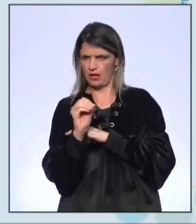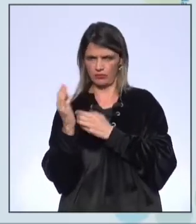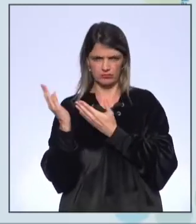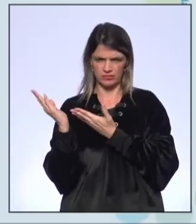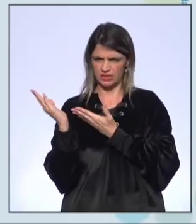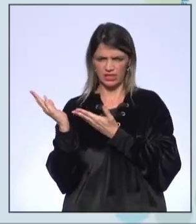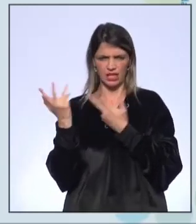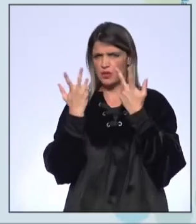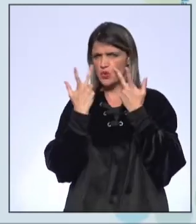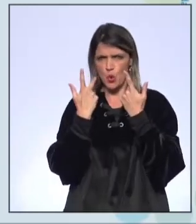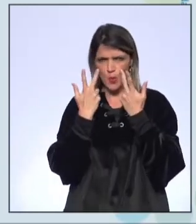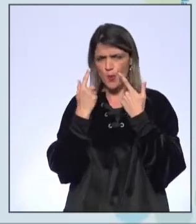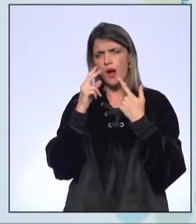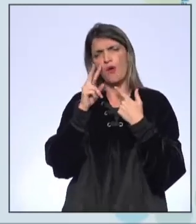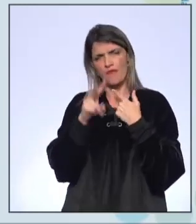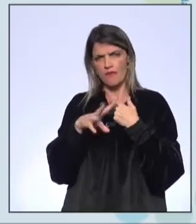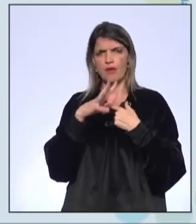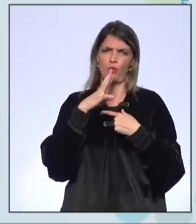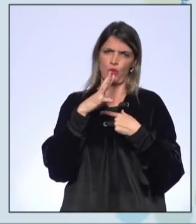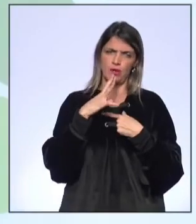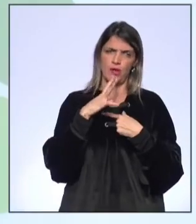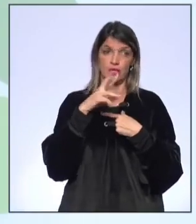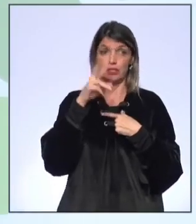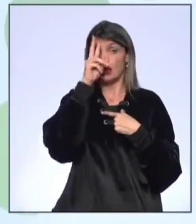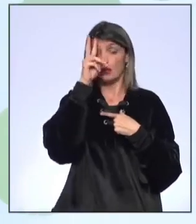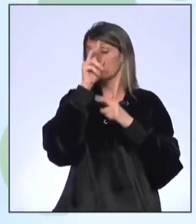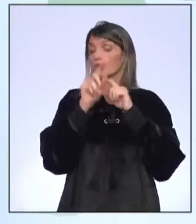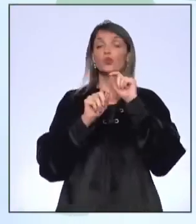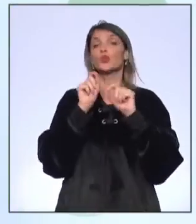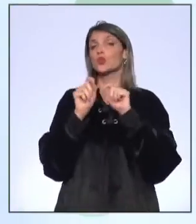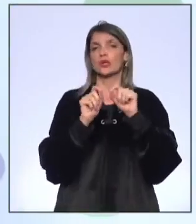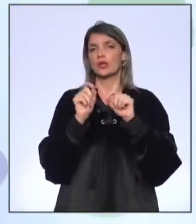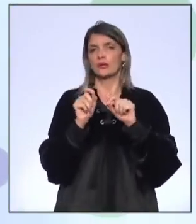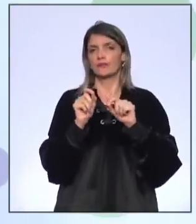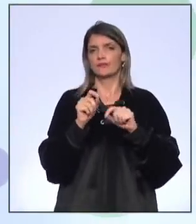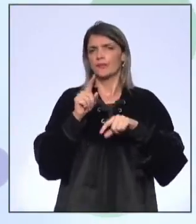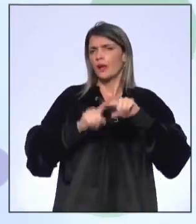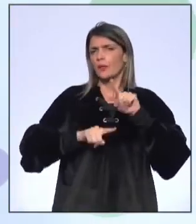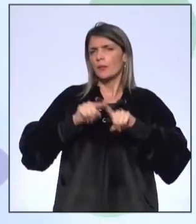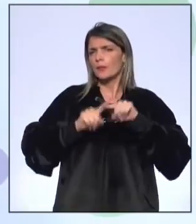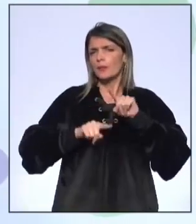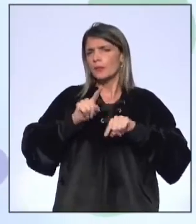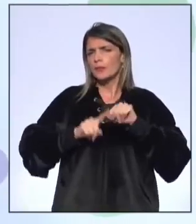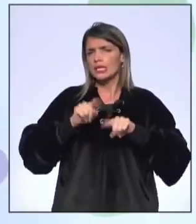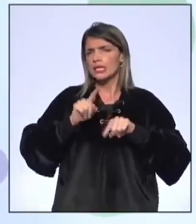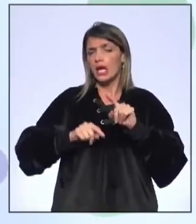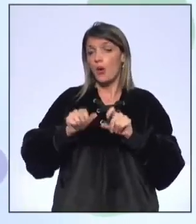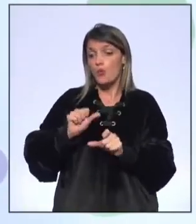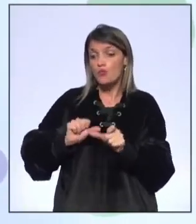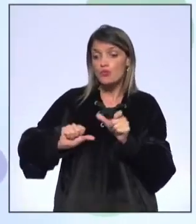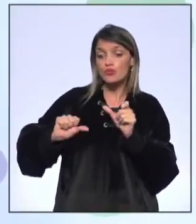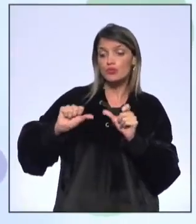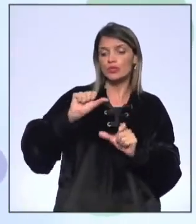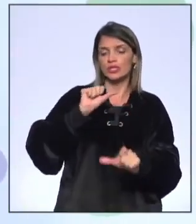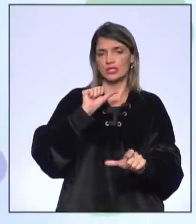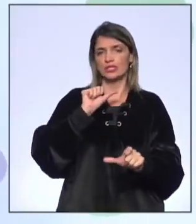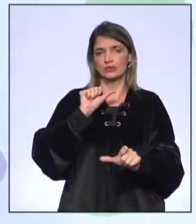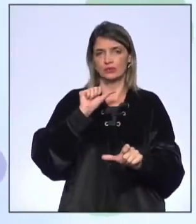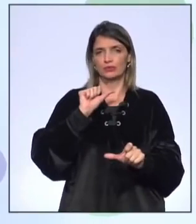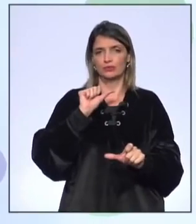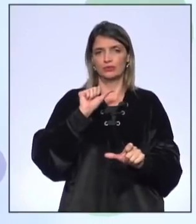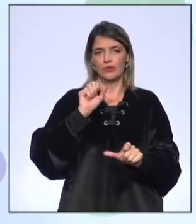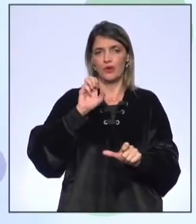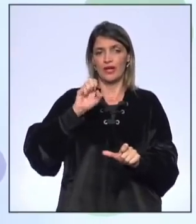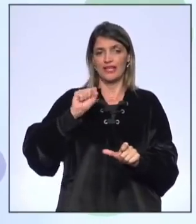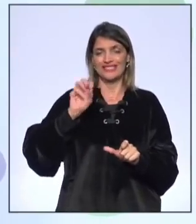transformação da matéria. Lembrando que, pessoal, ó, quando o objeto ou a substância está mudando de estado físico, tá?